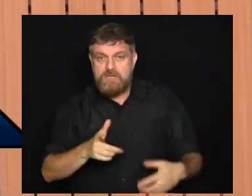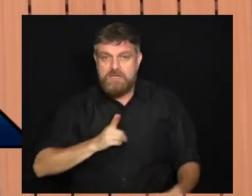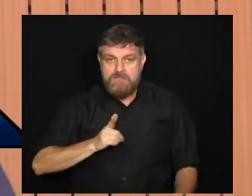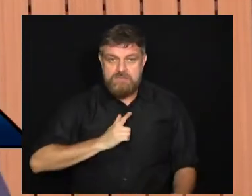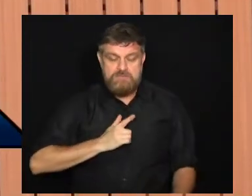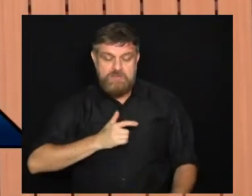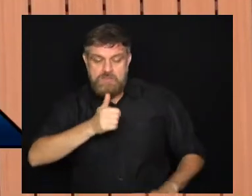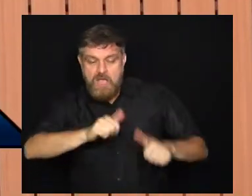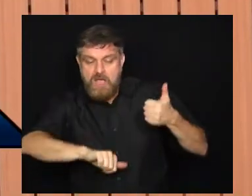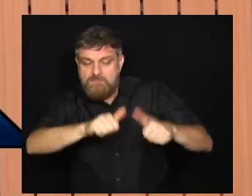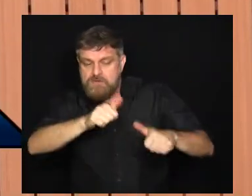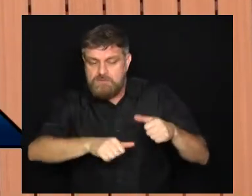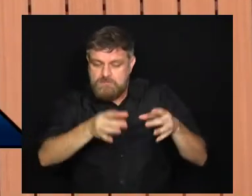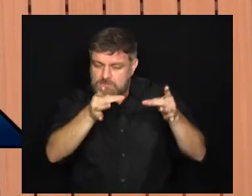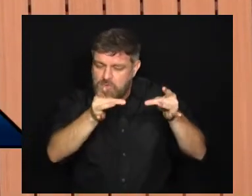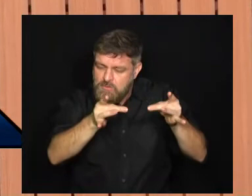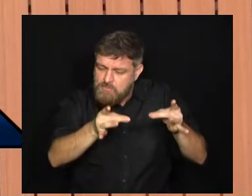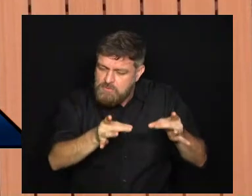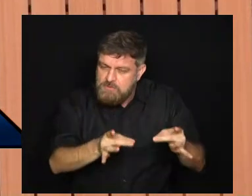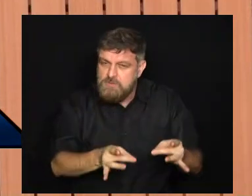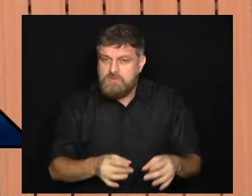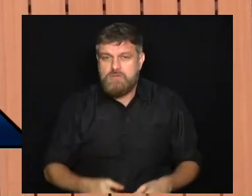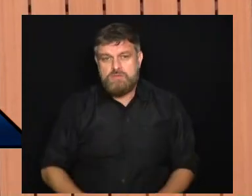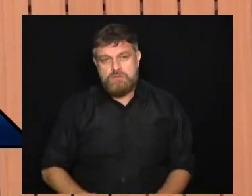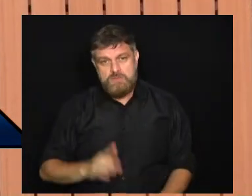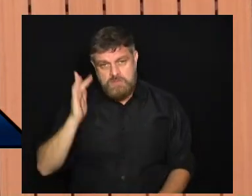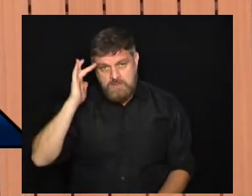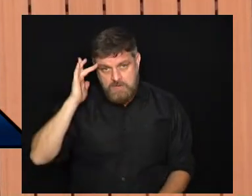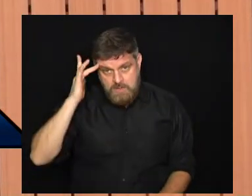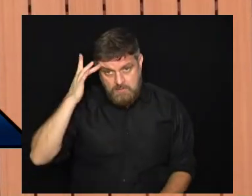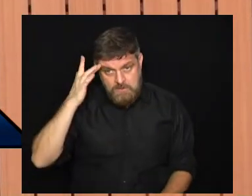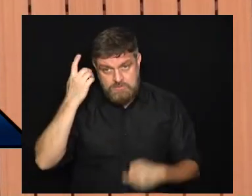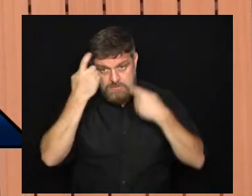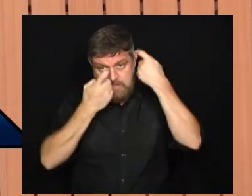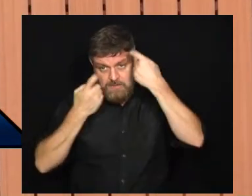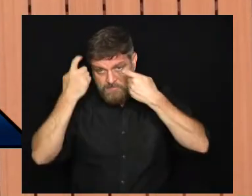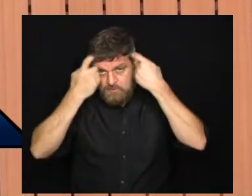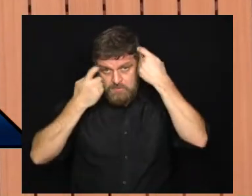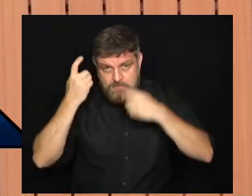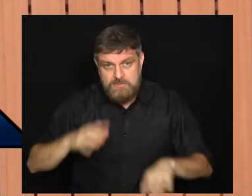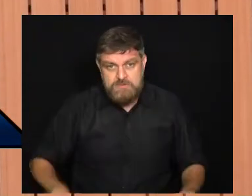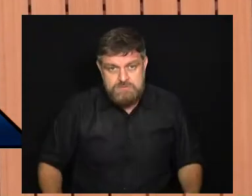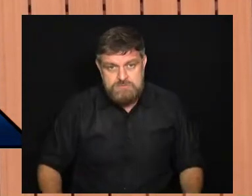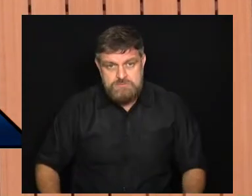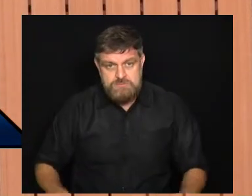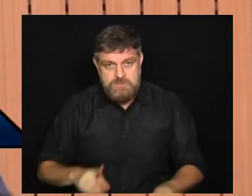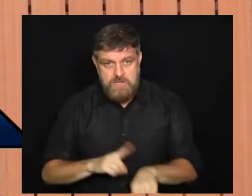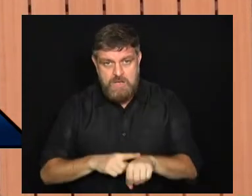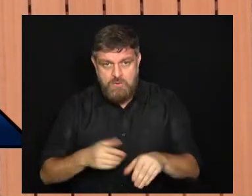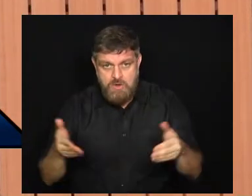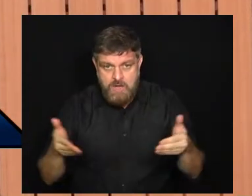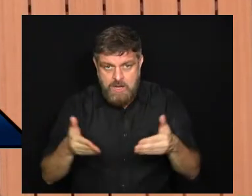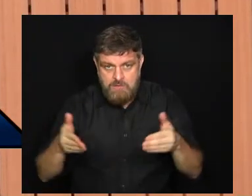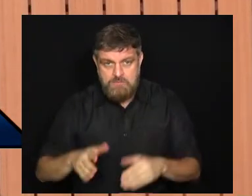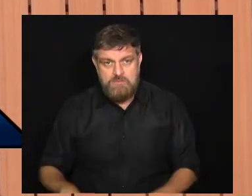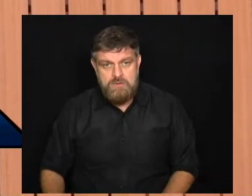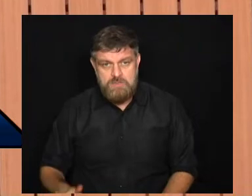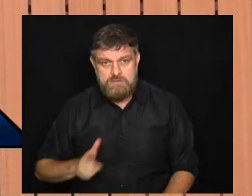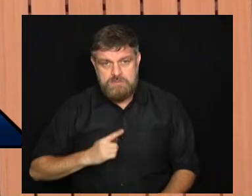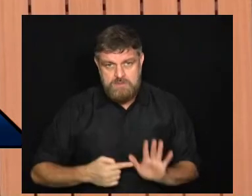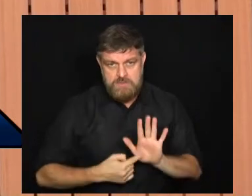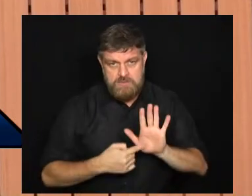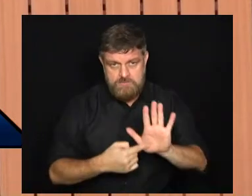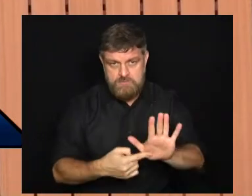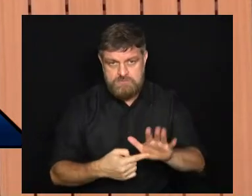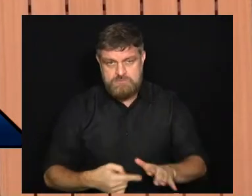rigor e muito critério. Né? Eu até acho preocupante, né? Assim, nesse momento a rede só apresentou então